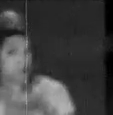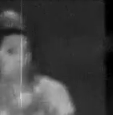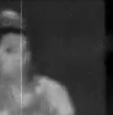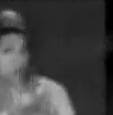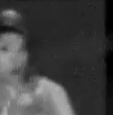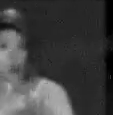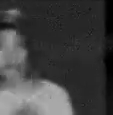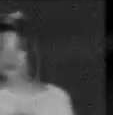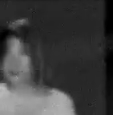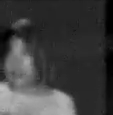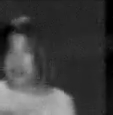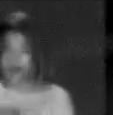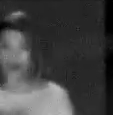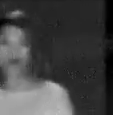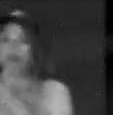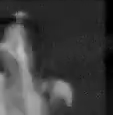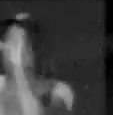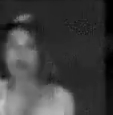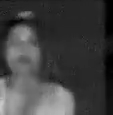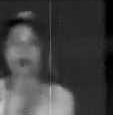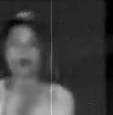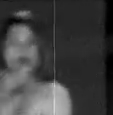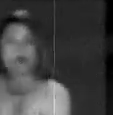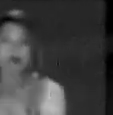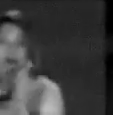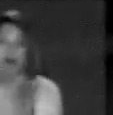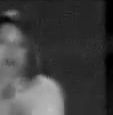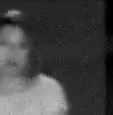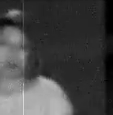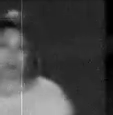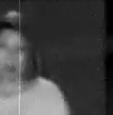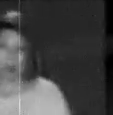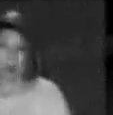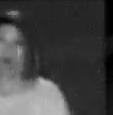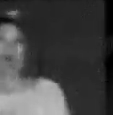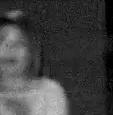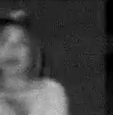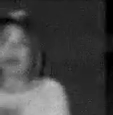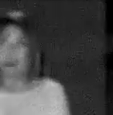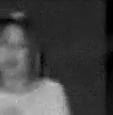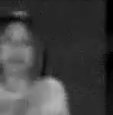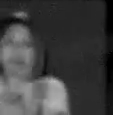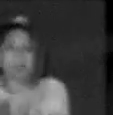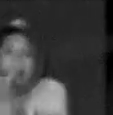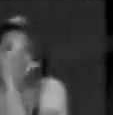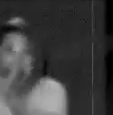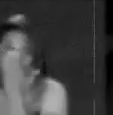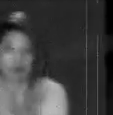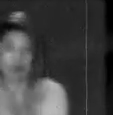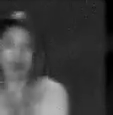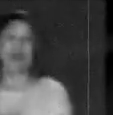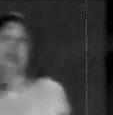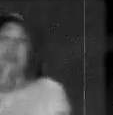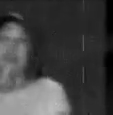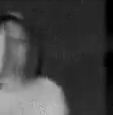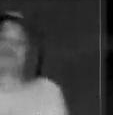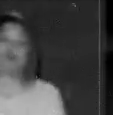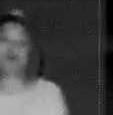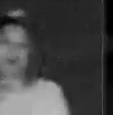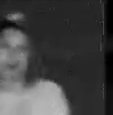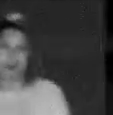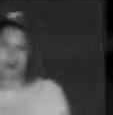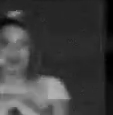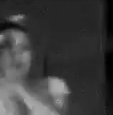menor mortalidade infantil do Brasil, sendo um dos estados mais pobres do país. Eu fui ao plenário das Nações Unidas receber o